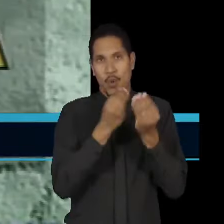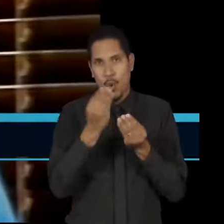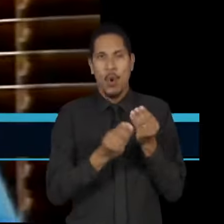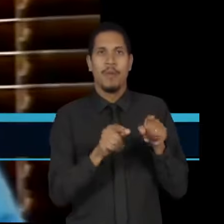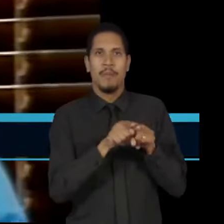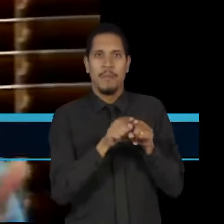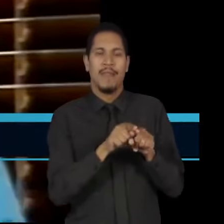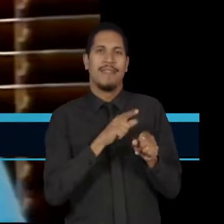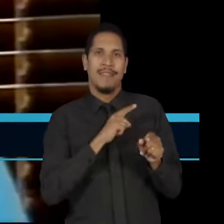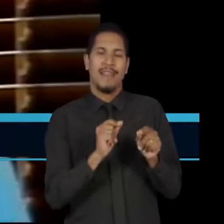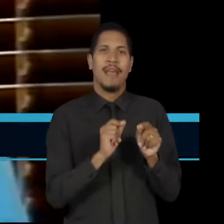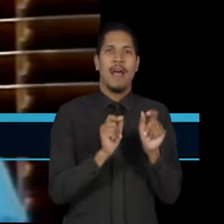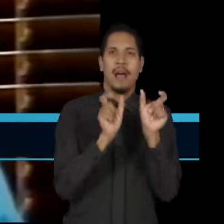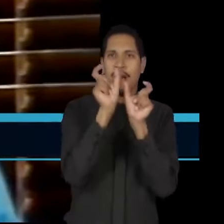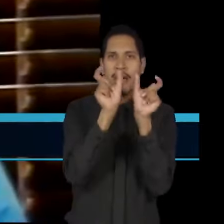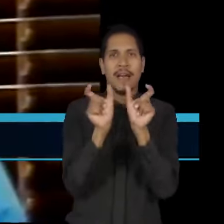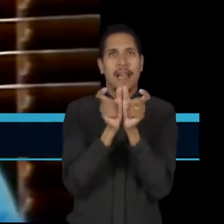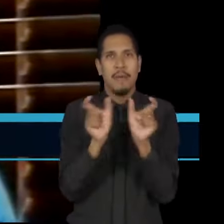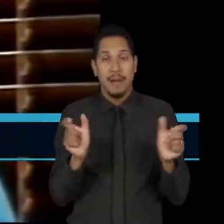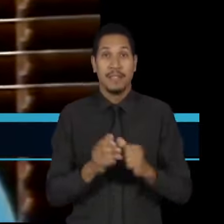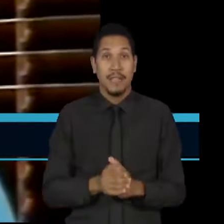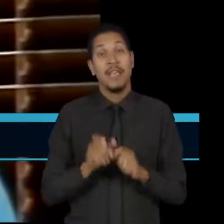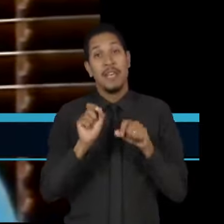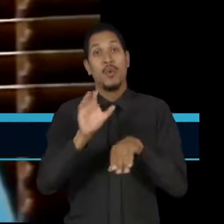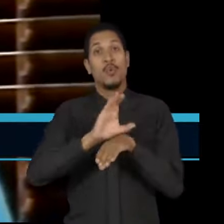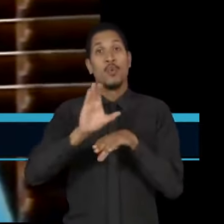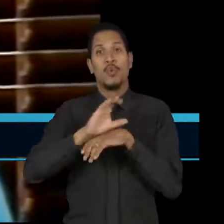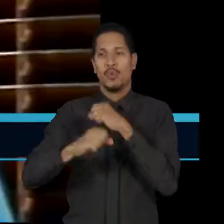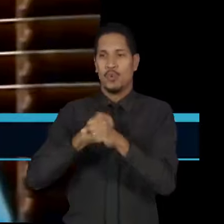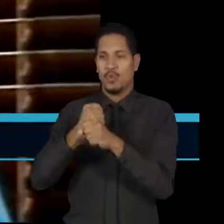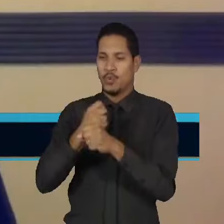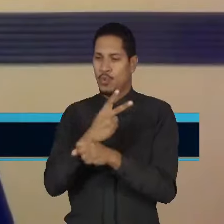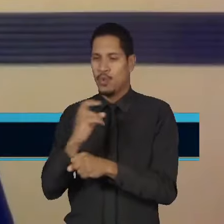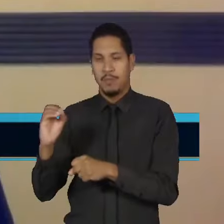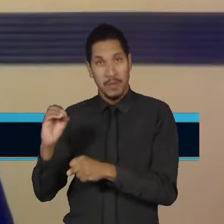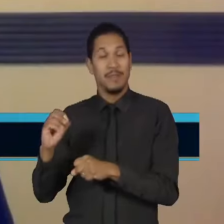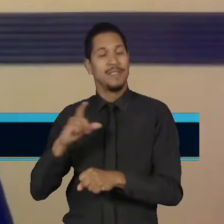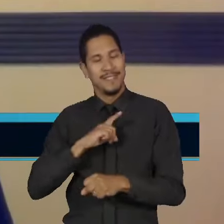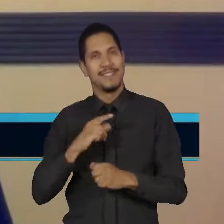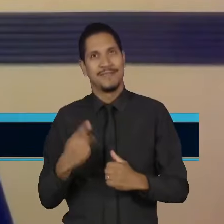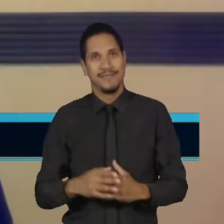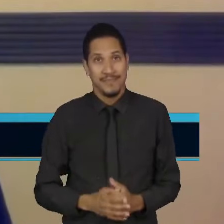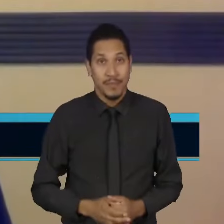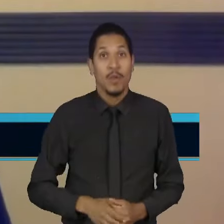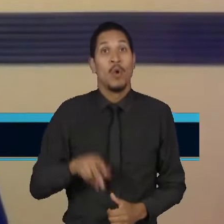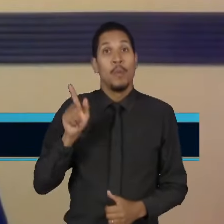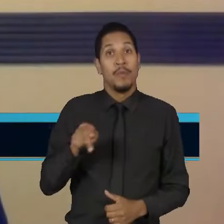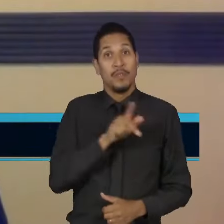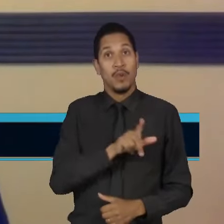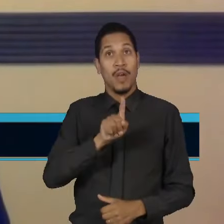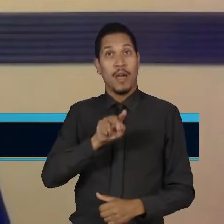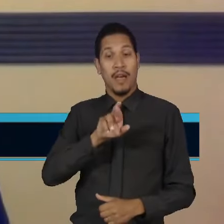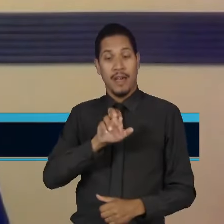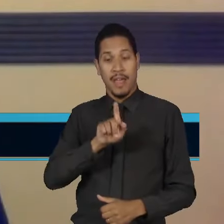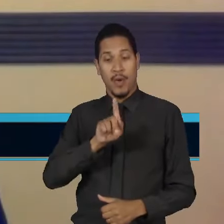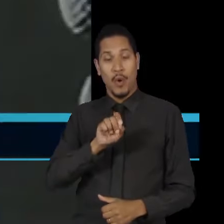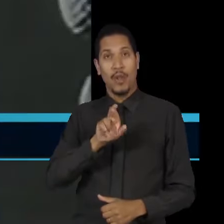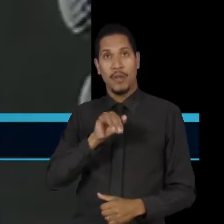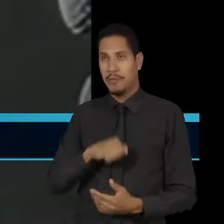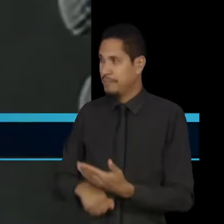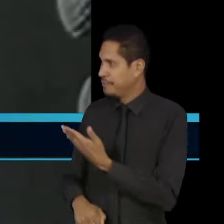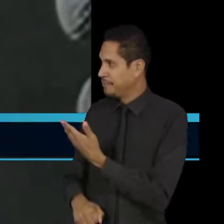português. E o telecurso para os alunos de todas as faixas etárias. O professor Gregório integrou a primeira equipe do